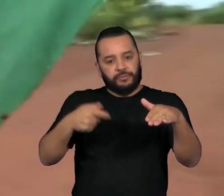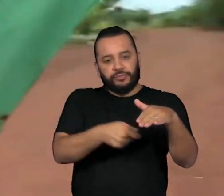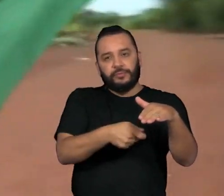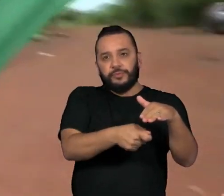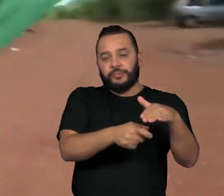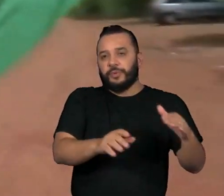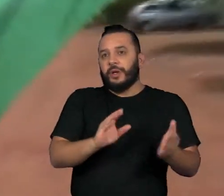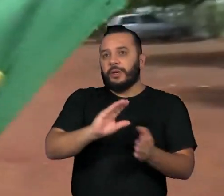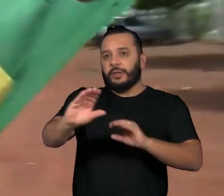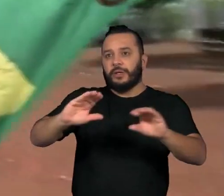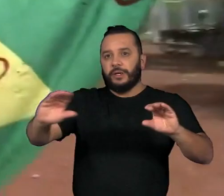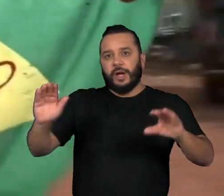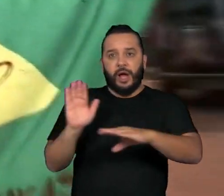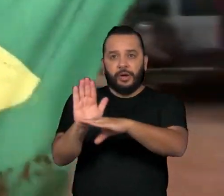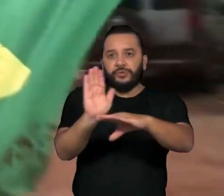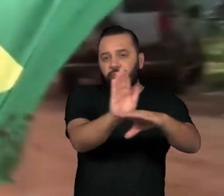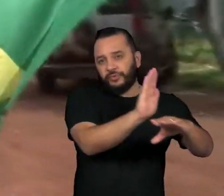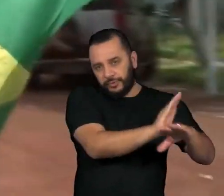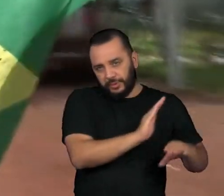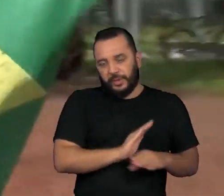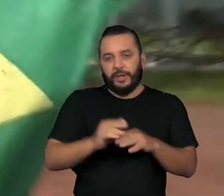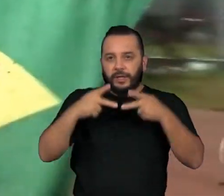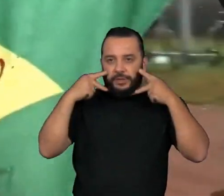lugares onde hoje não chega.